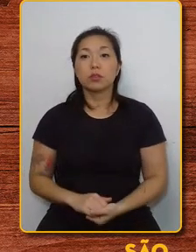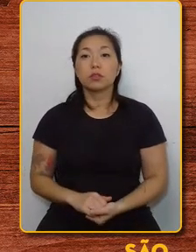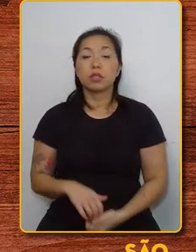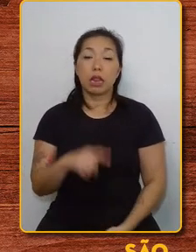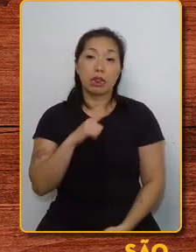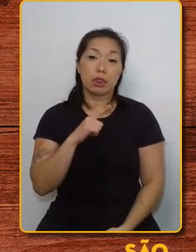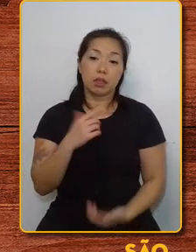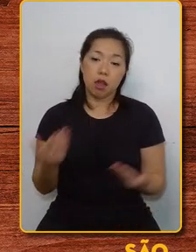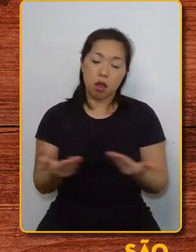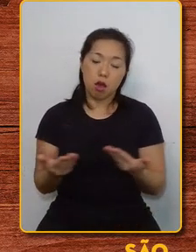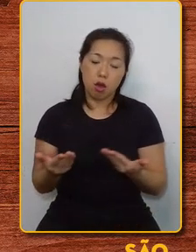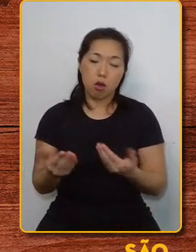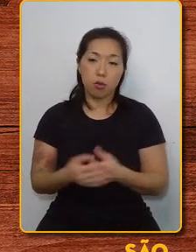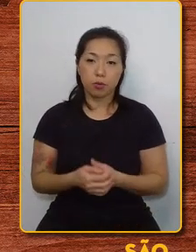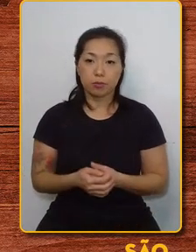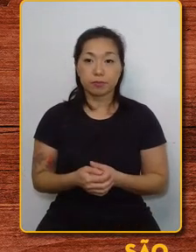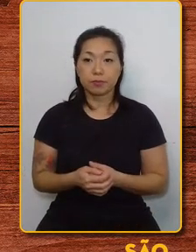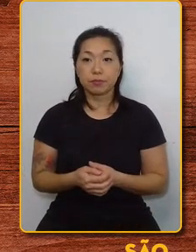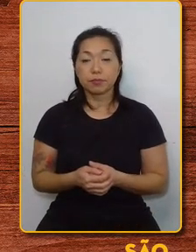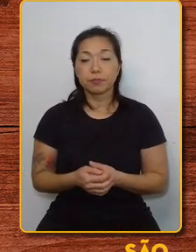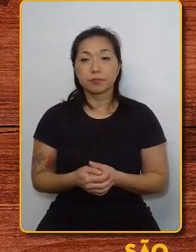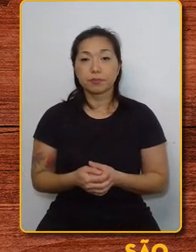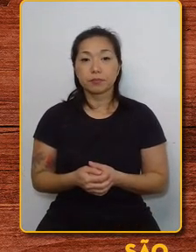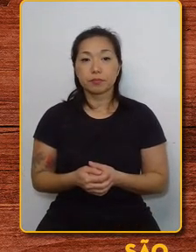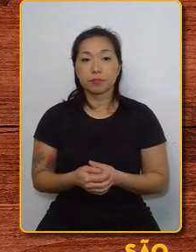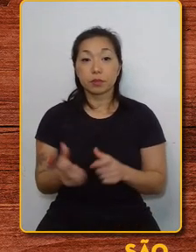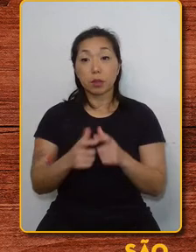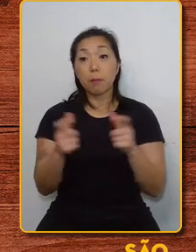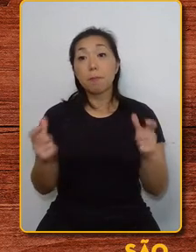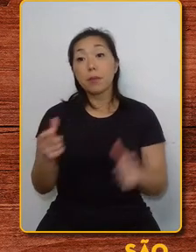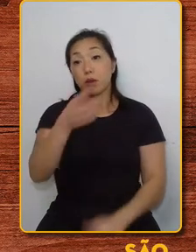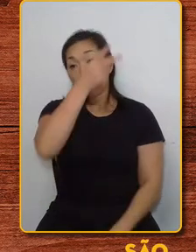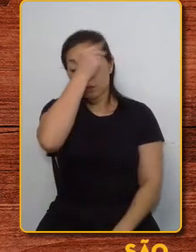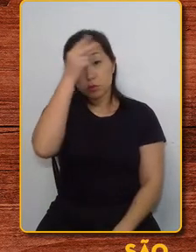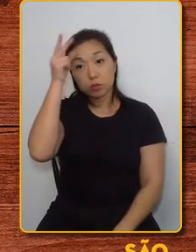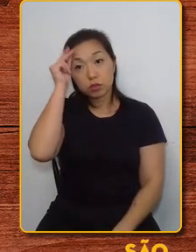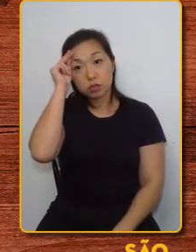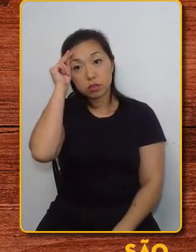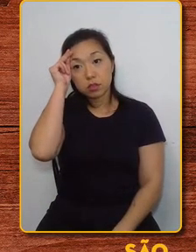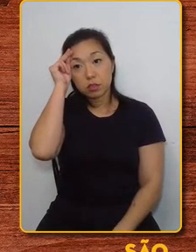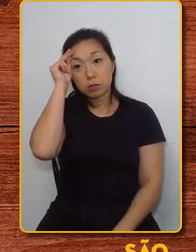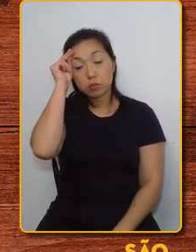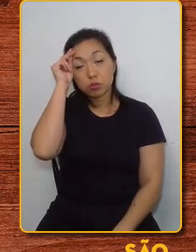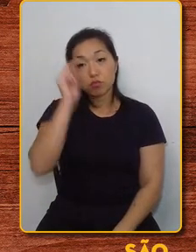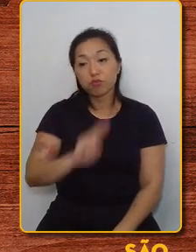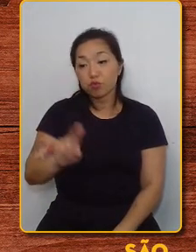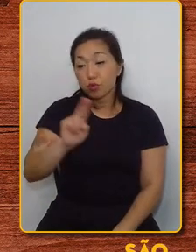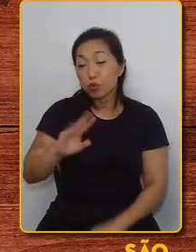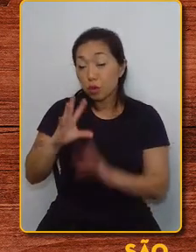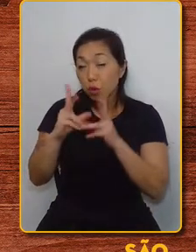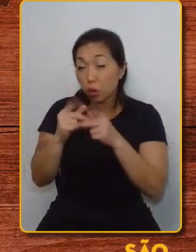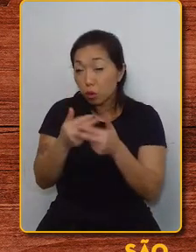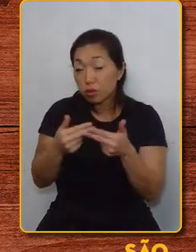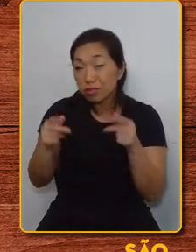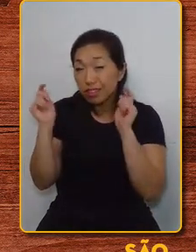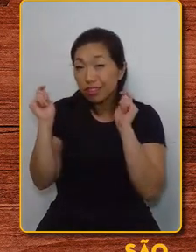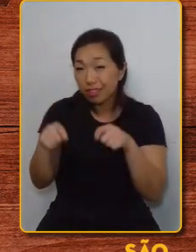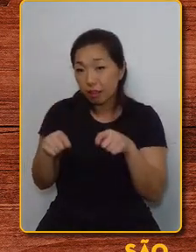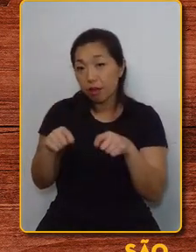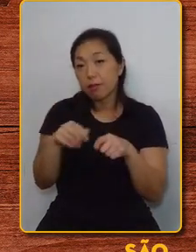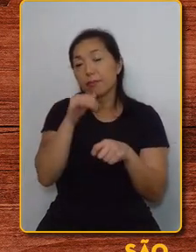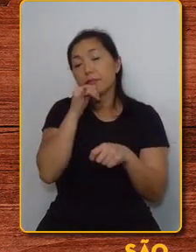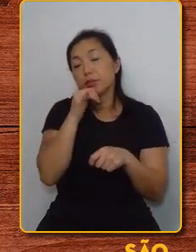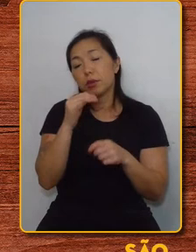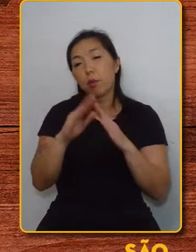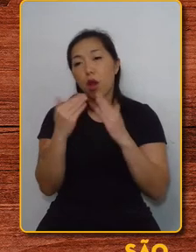disponível. Grande parte dos municípios não utiliza os recursos disponíveis na merenda,